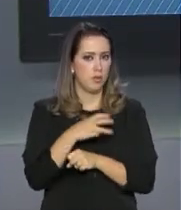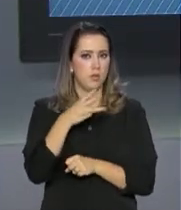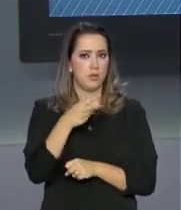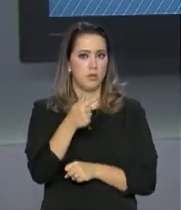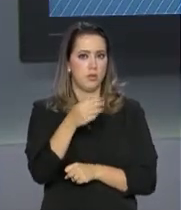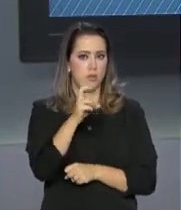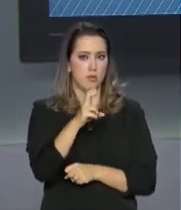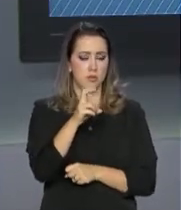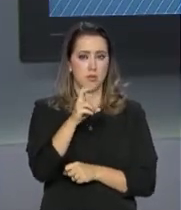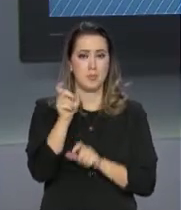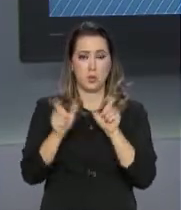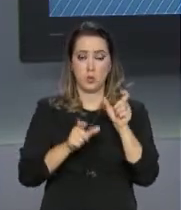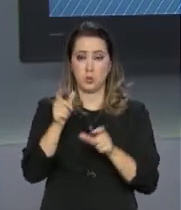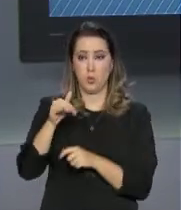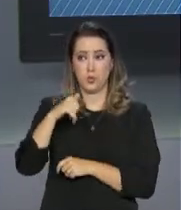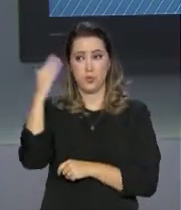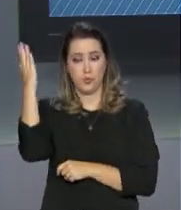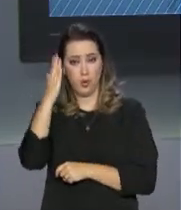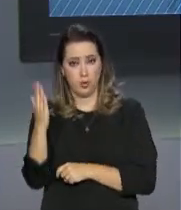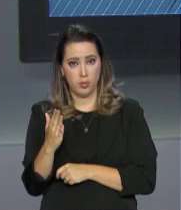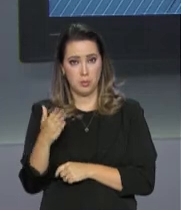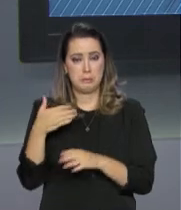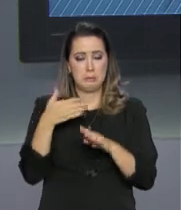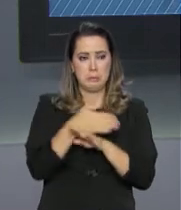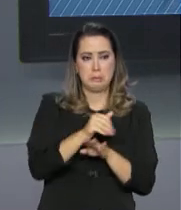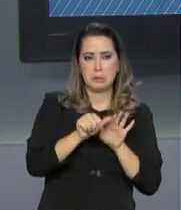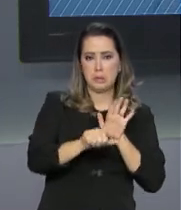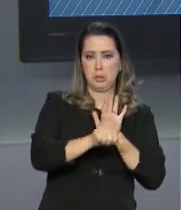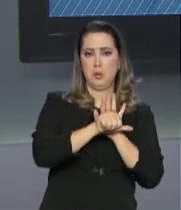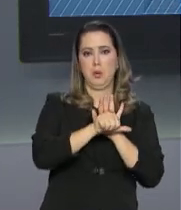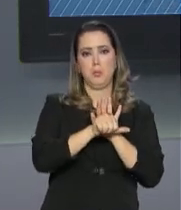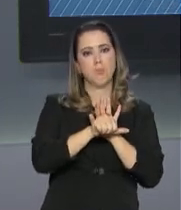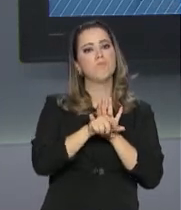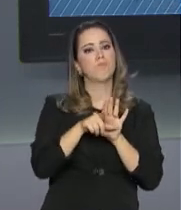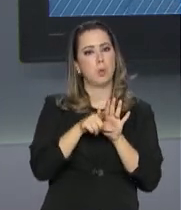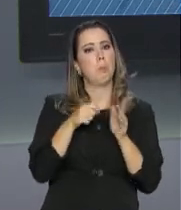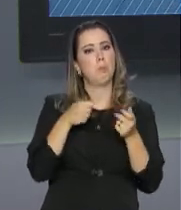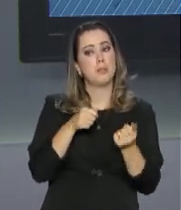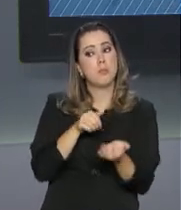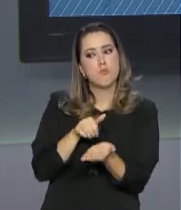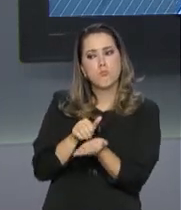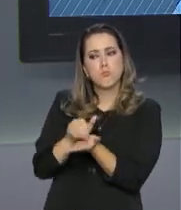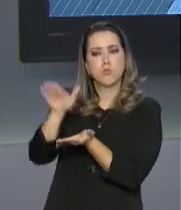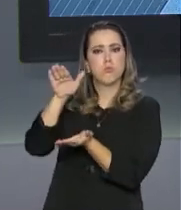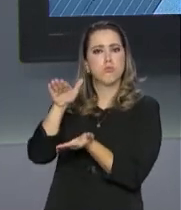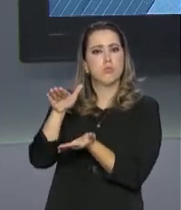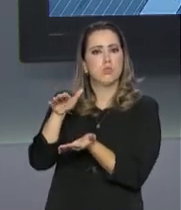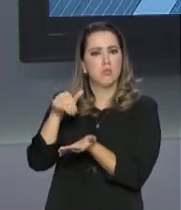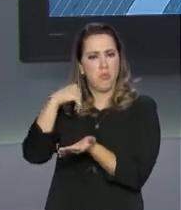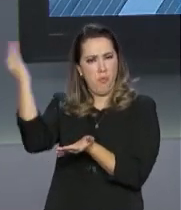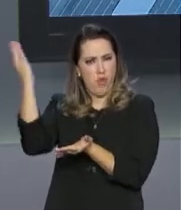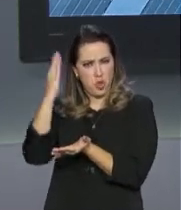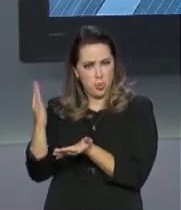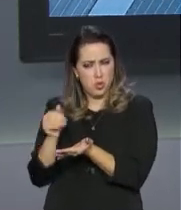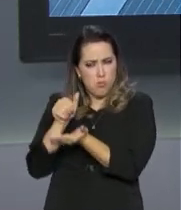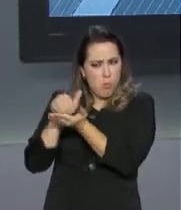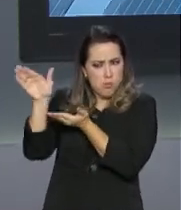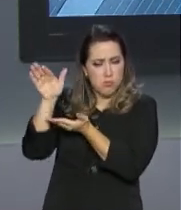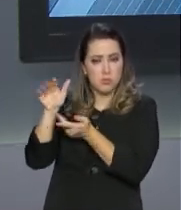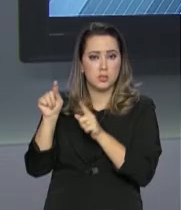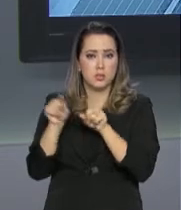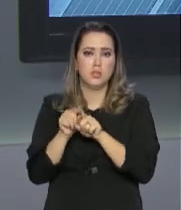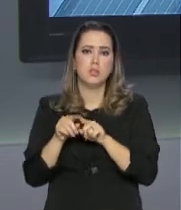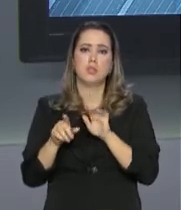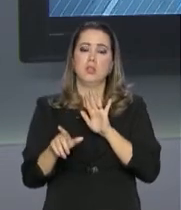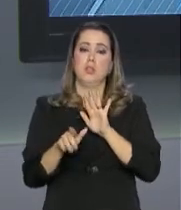375 estrangeiros que praticaram crimes dentro do território nacional tiveram as expulsões decretadas por meio de portarias publicadas